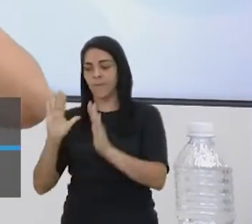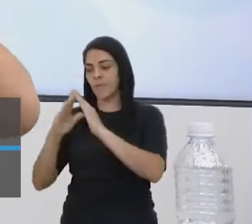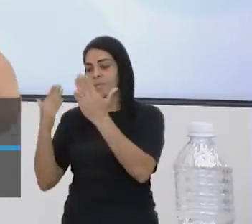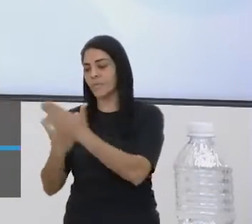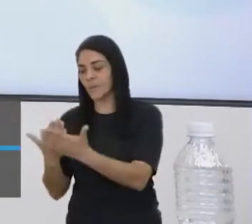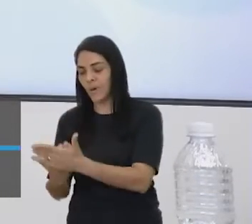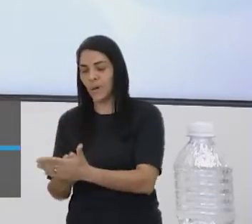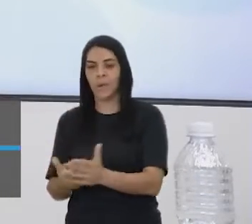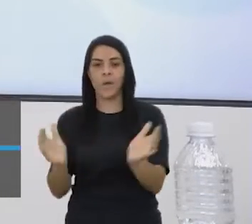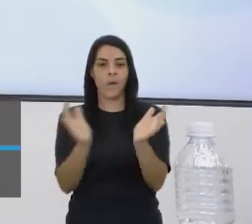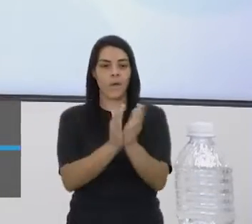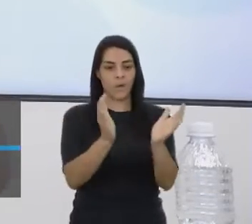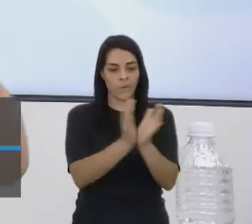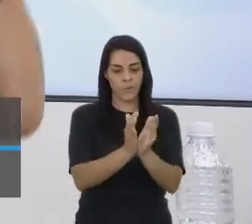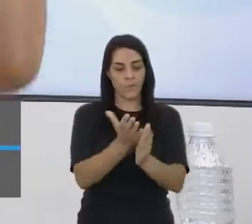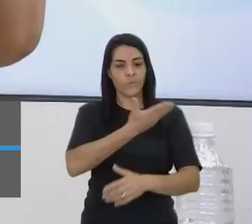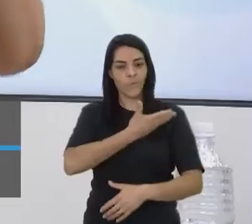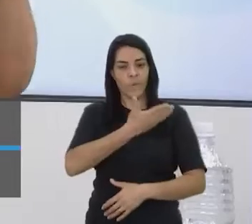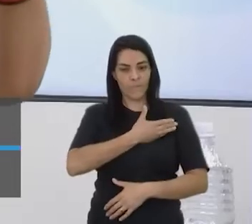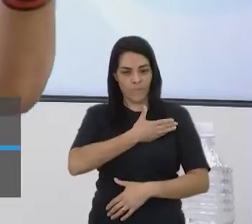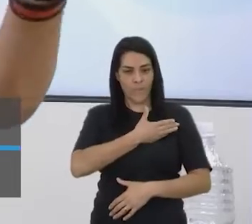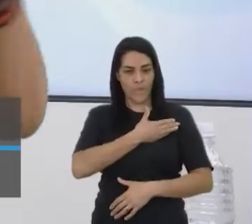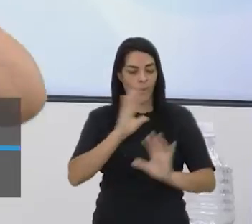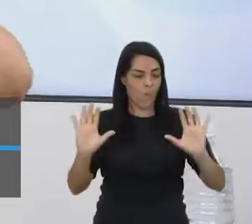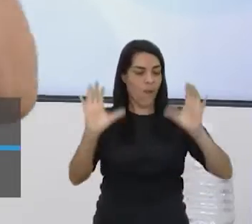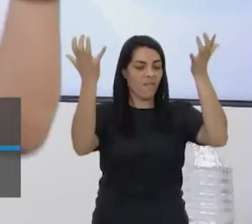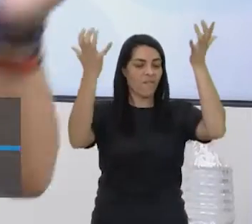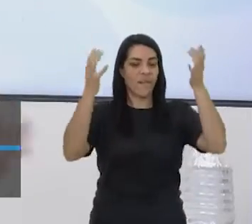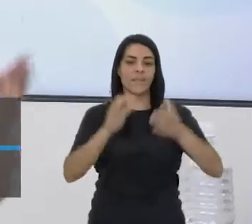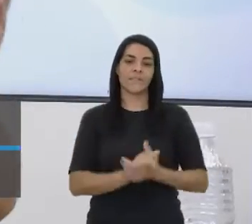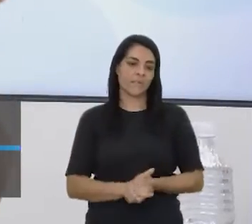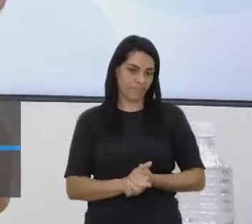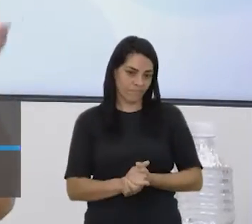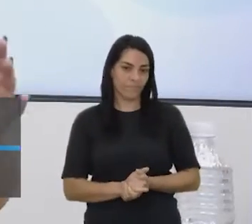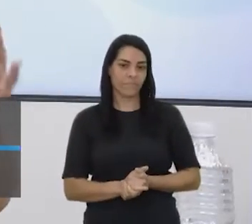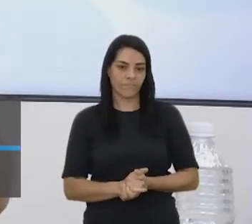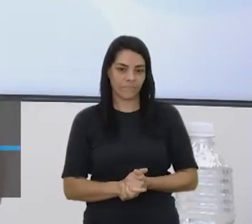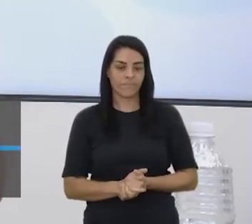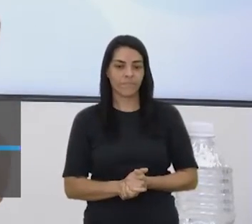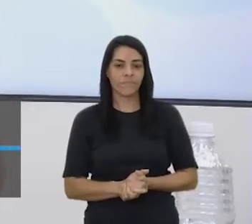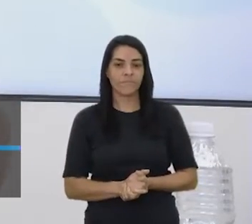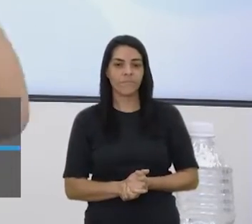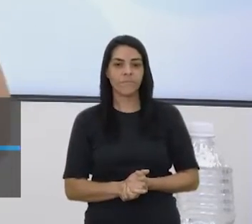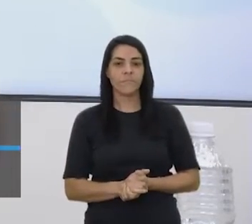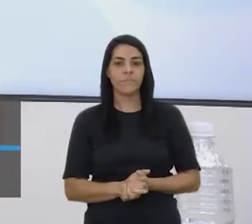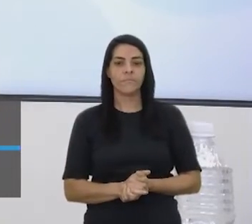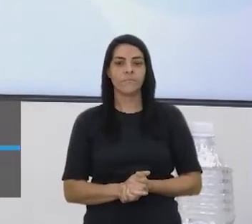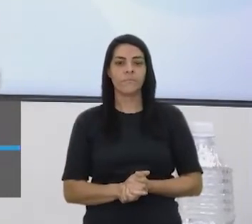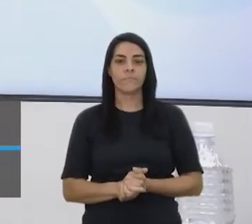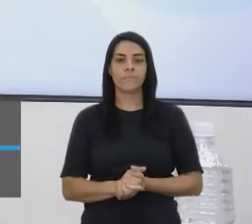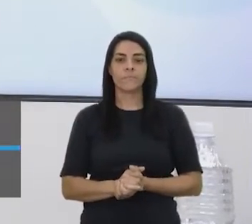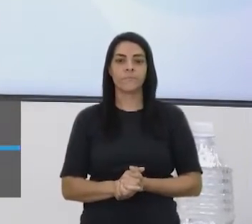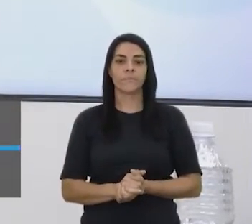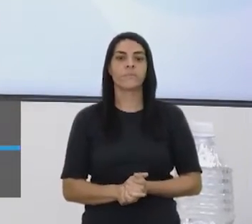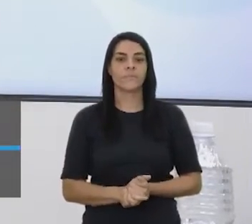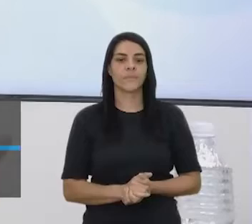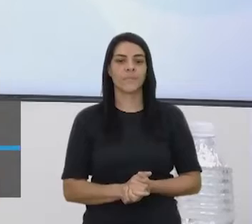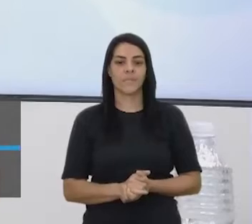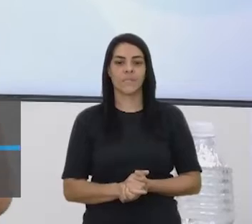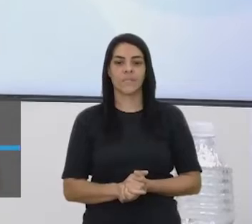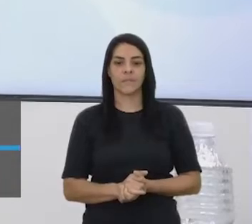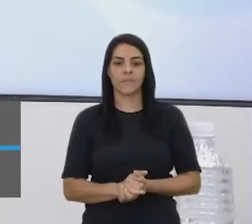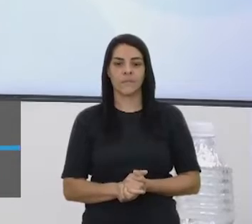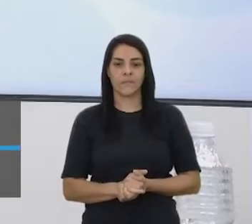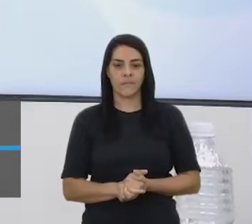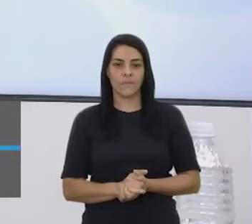meu grupo de amigos que eu vou para show do que o grupo dos meus amigos que jogam um Dangerous and Dragons entendeu mas o fato é que isso